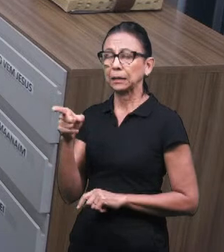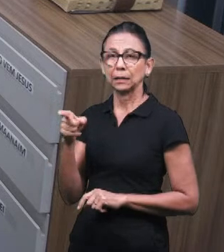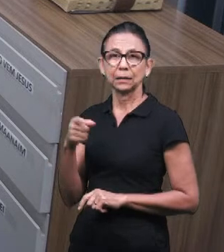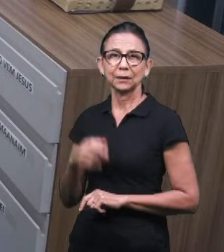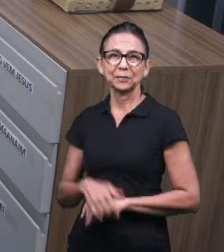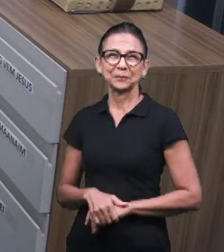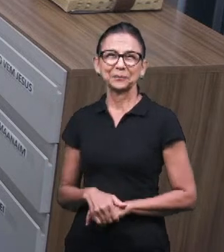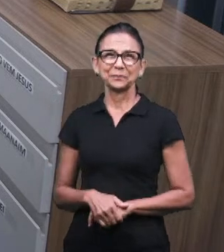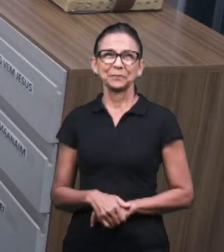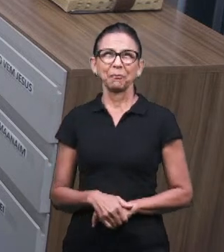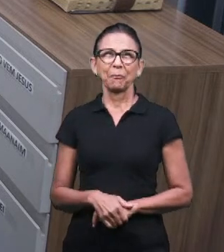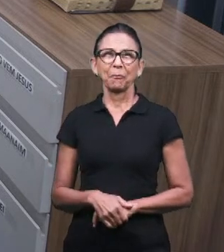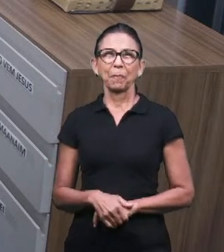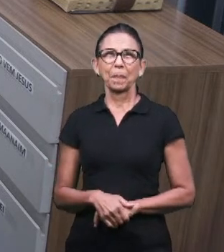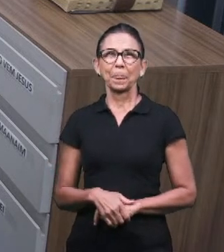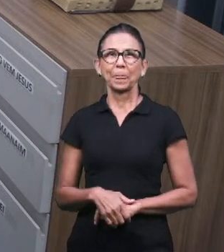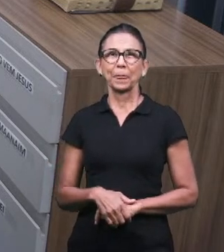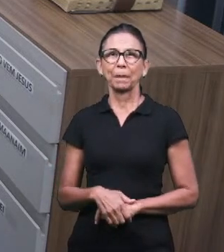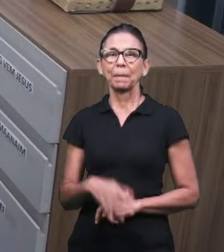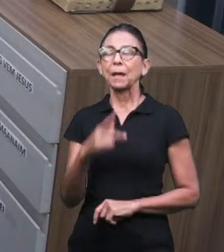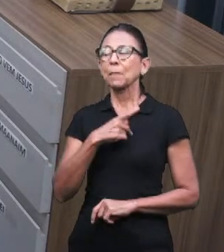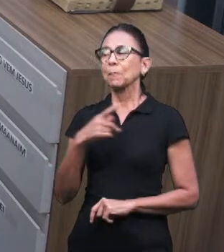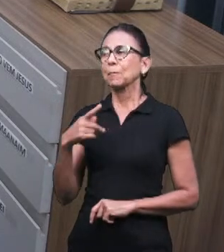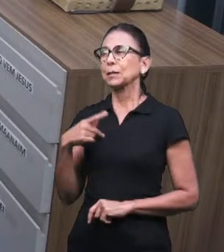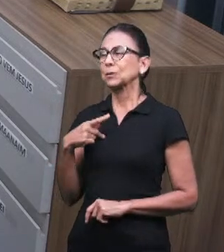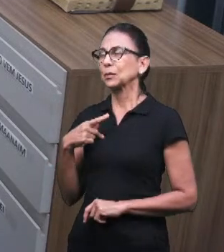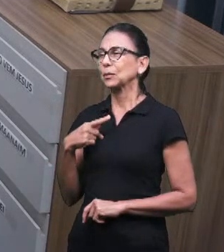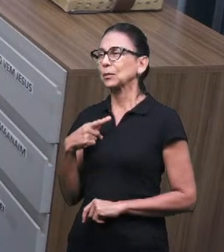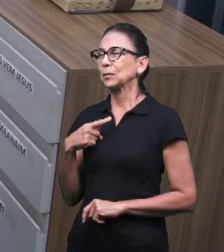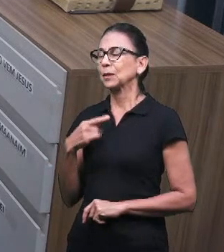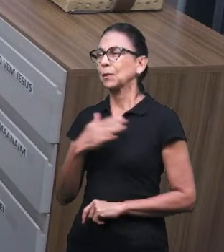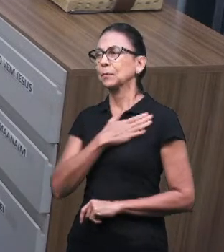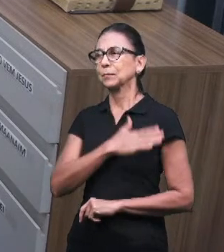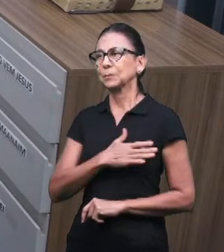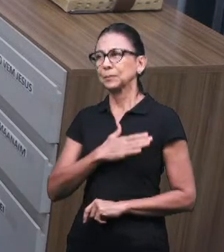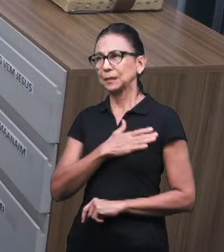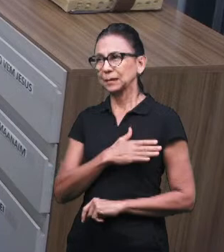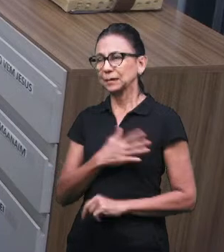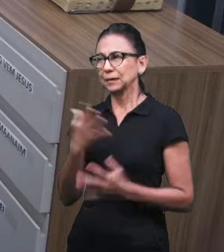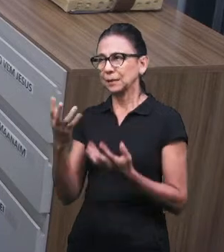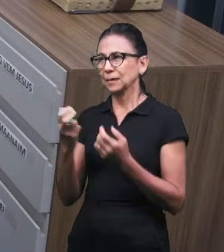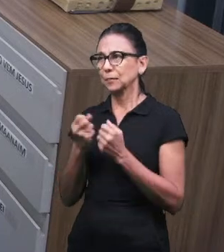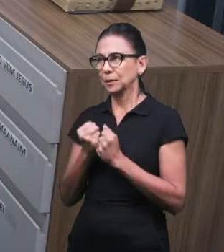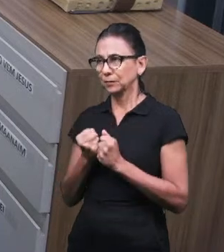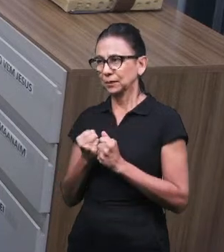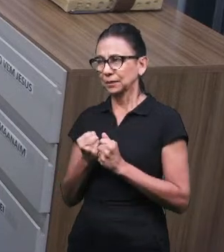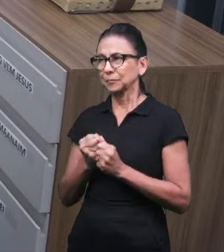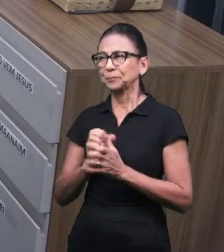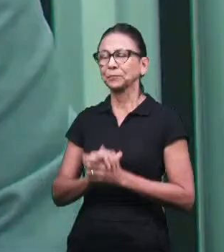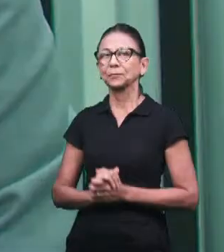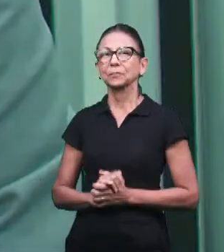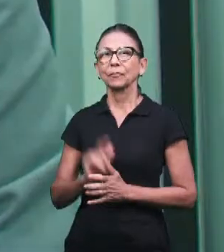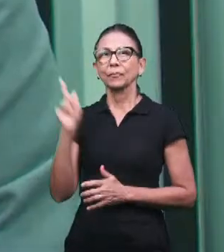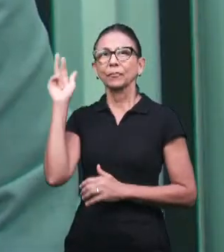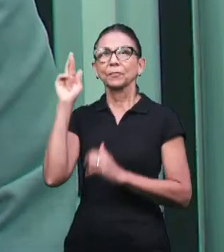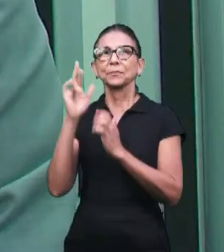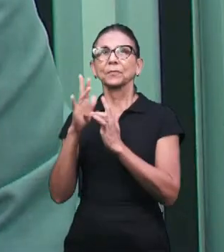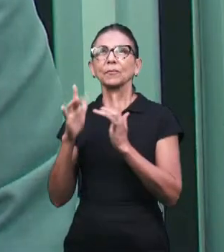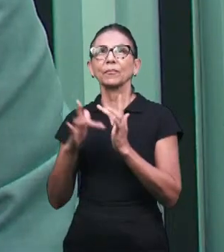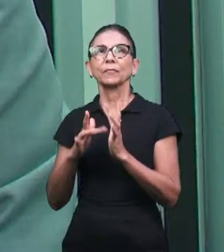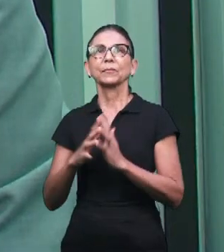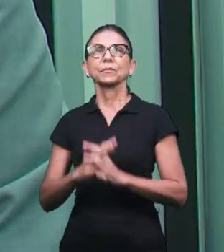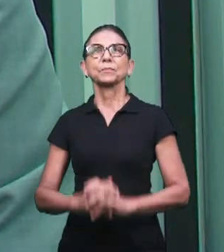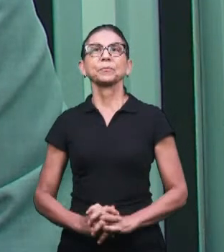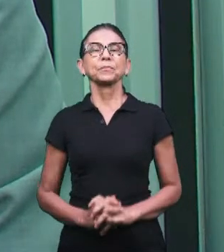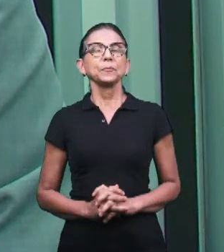vez, a grata satisfação estar recebendo o senhor aqui nesse pré-culto. A paz do Senhor Jesus, querido. A paz do Senhor